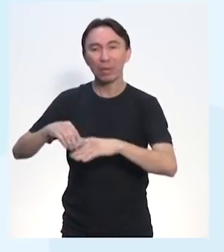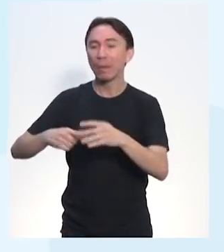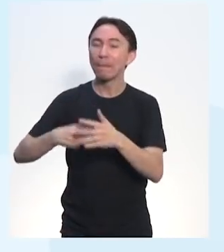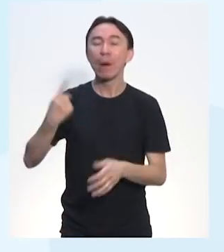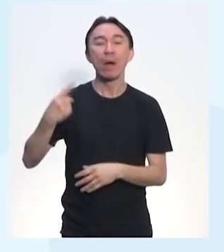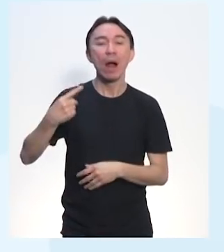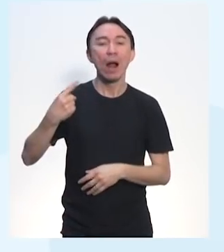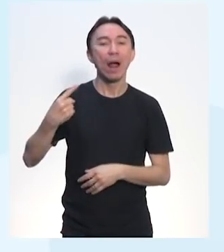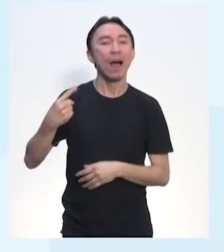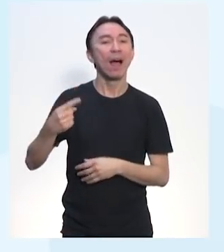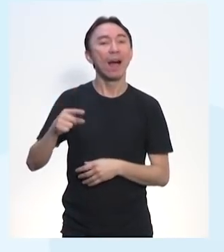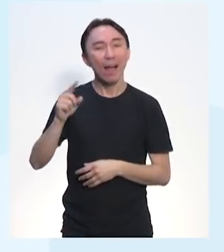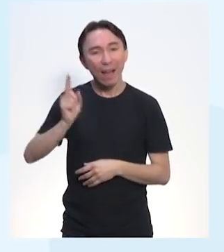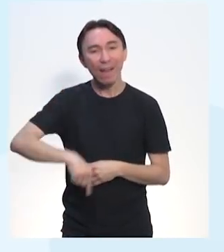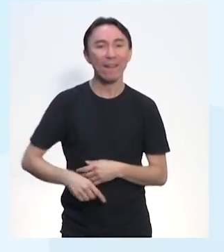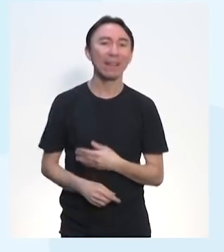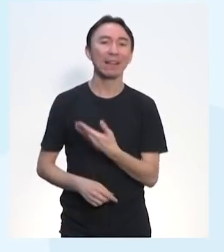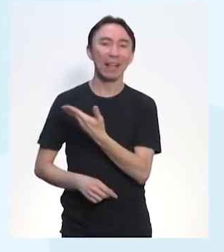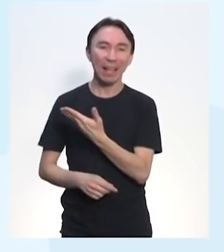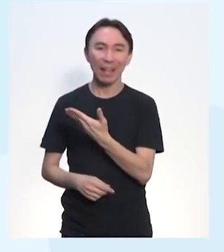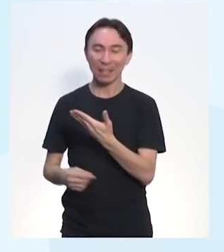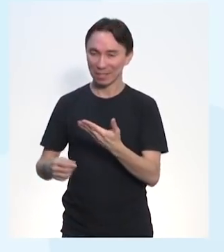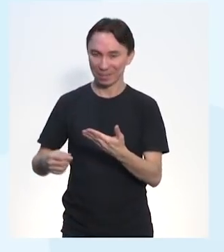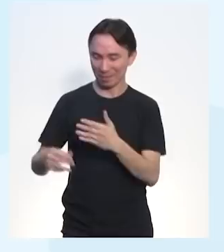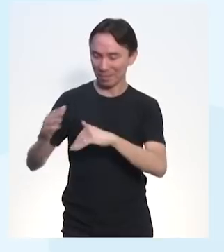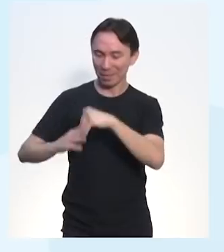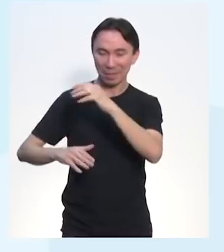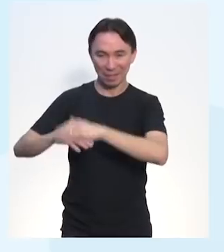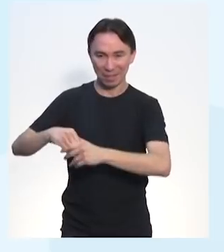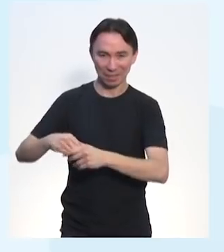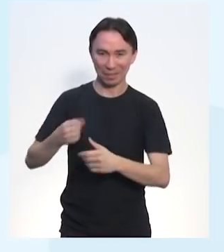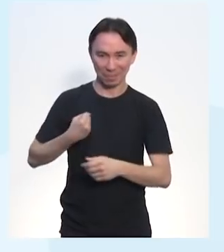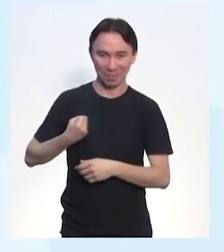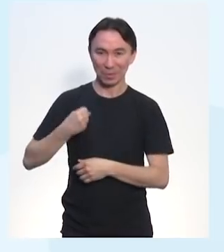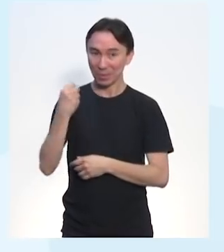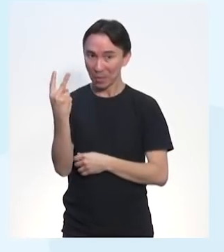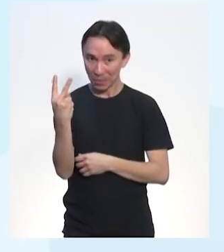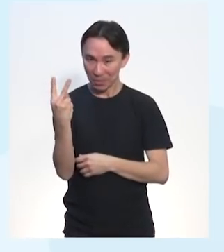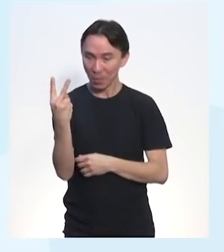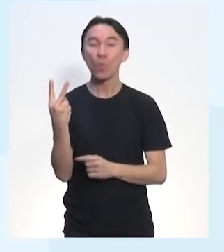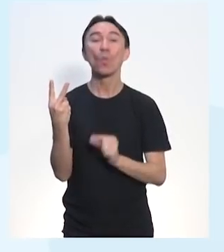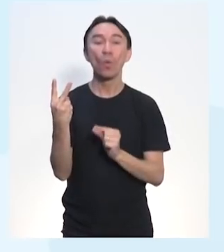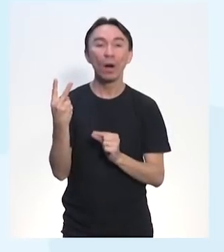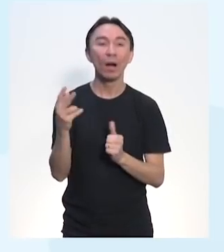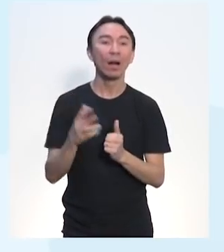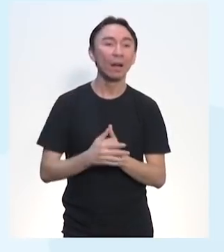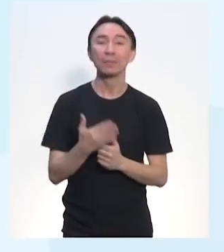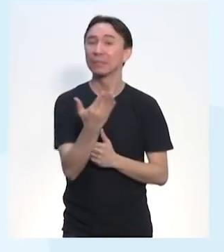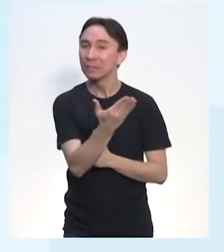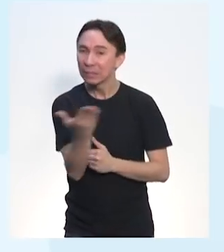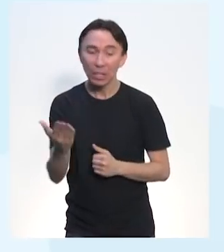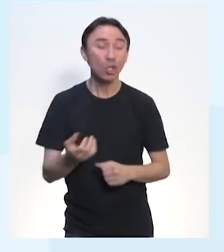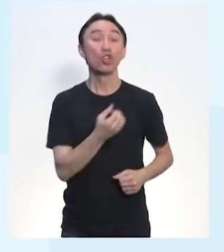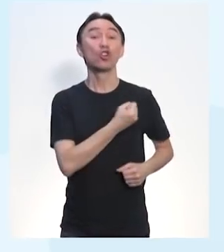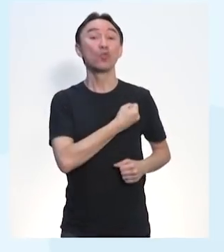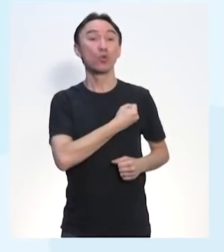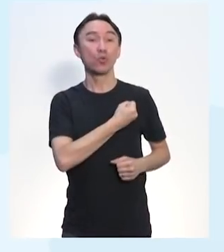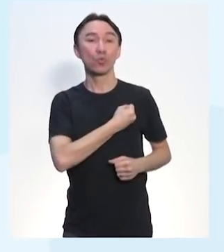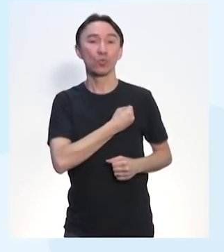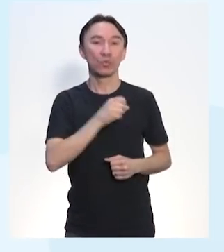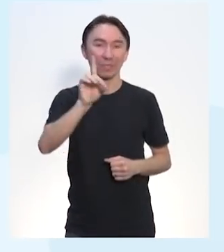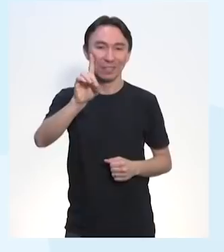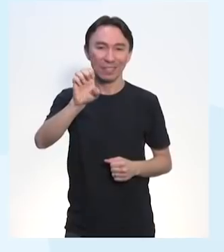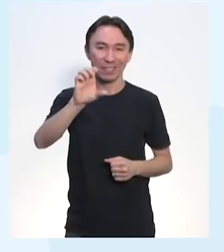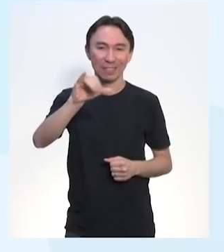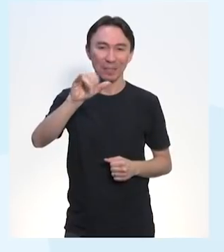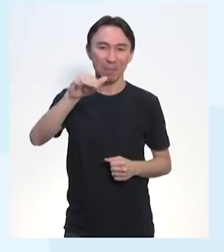para vocês é a habilidade 2 do sexto ano. Então, é reconhecer o sistema de numeração decimal como